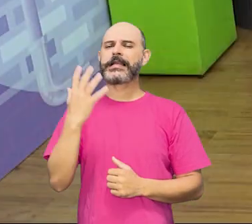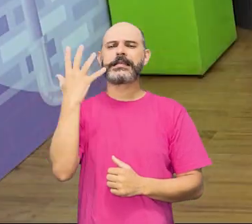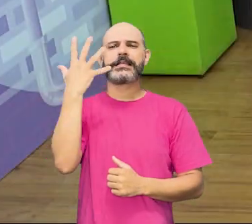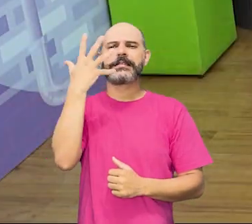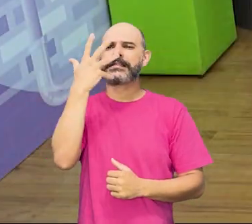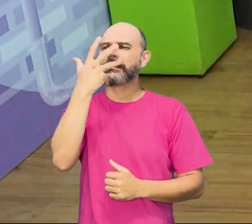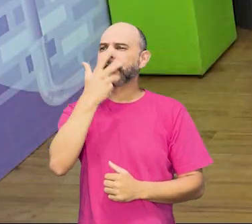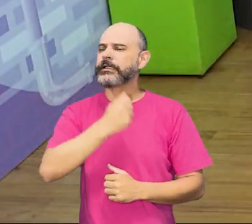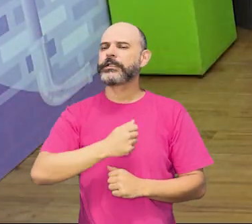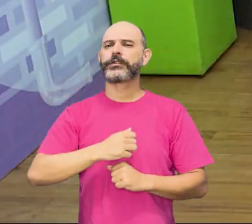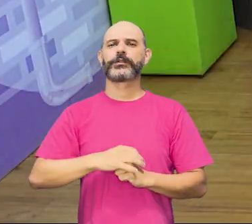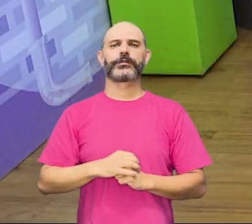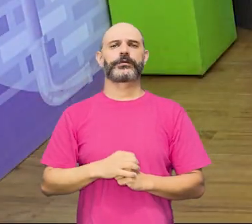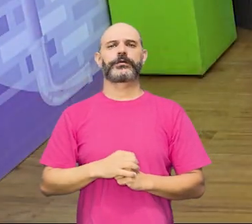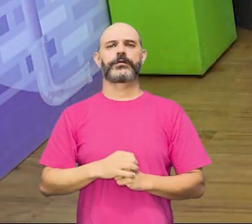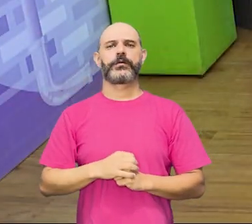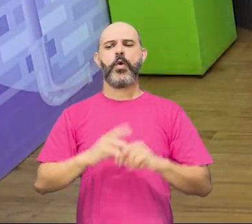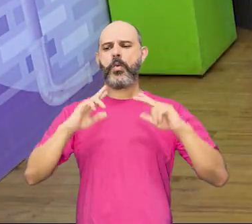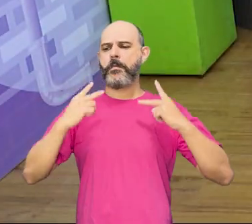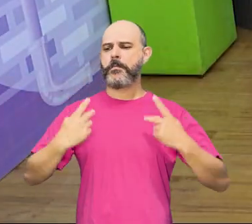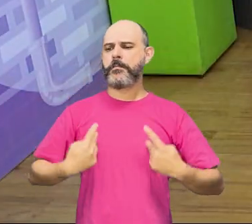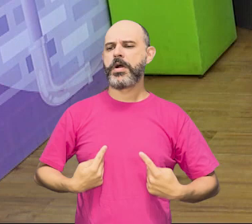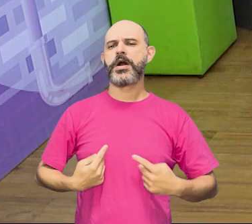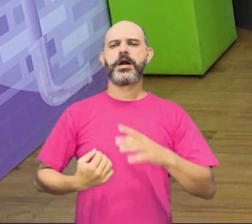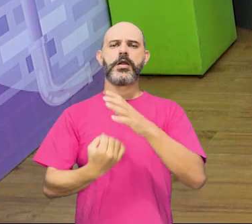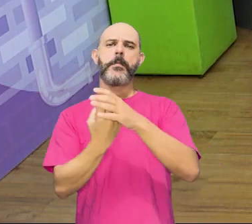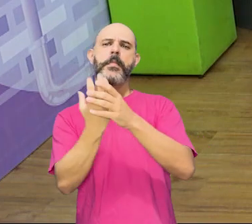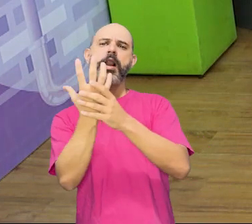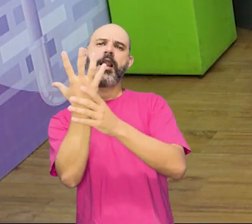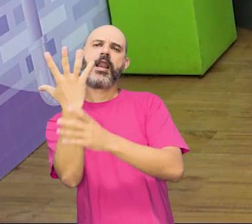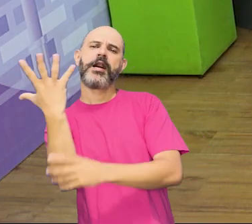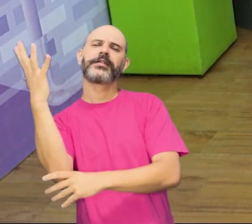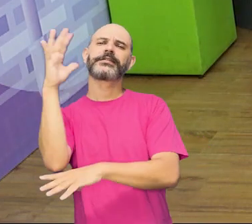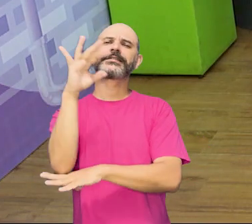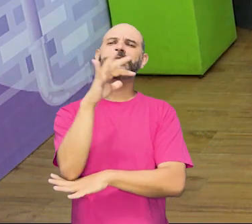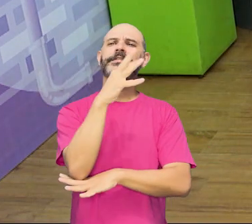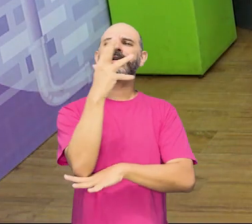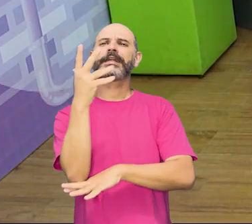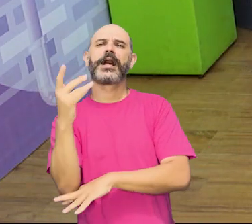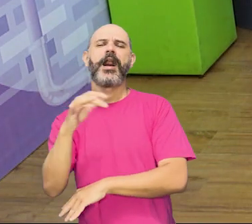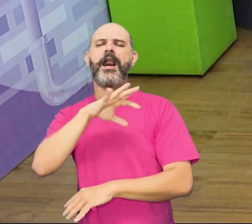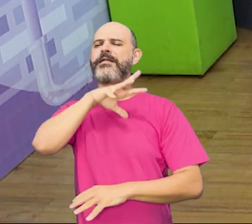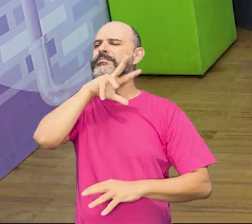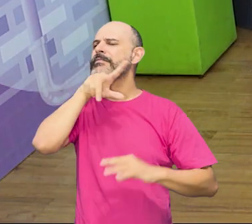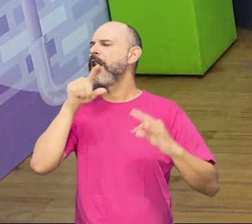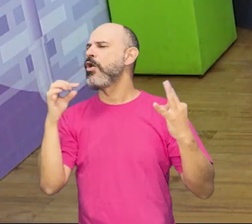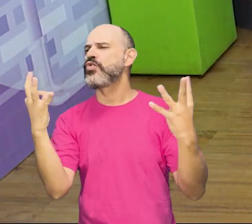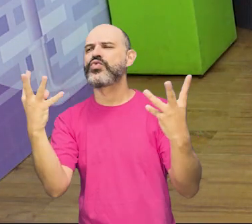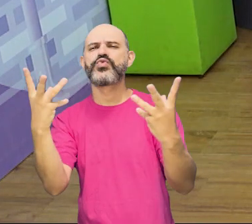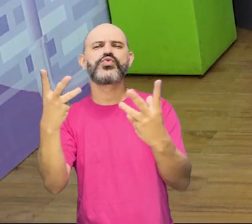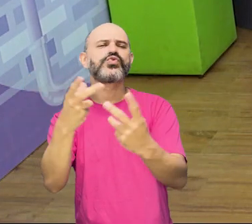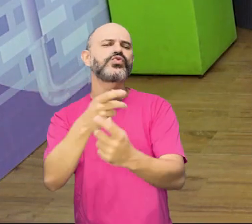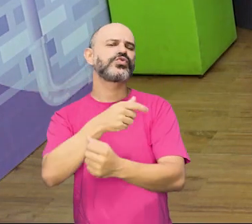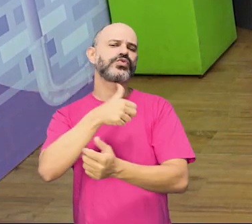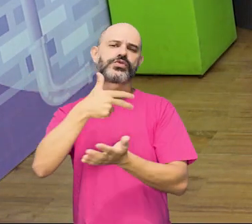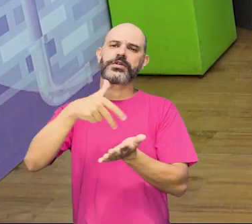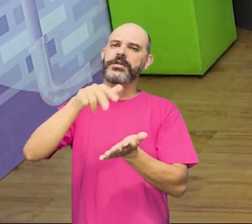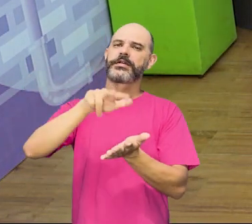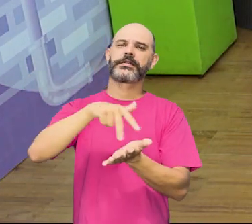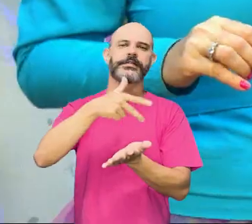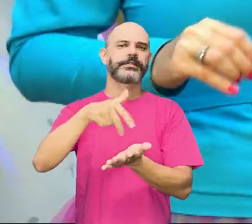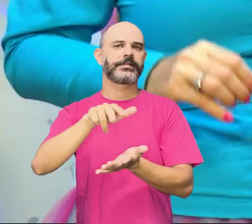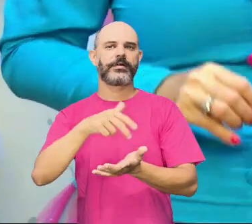Isso é muito lindo! Seres humanos e plantas dançando e dançando e dançando. E todo o reino animal também